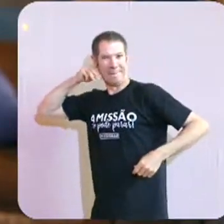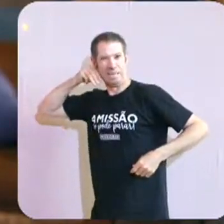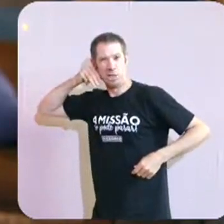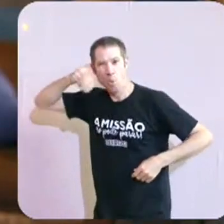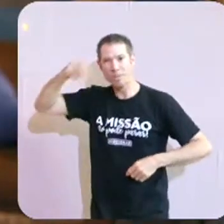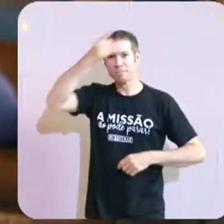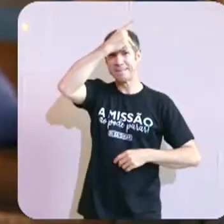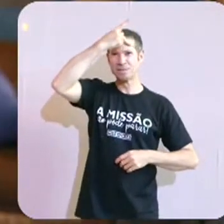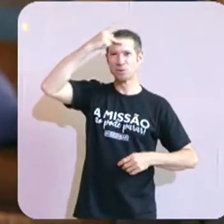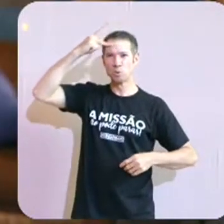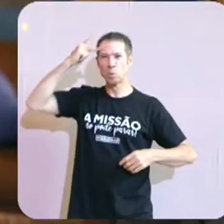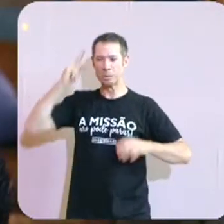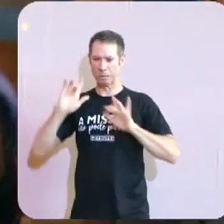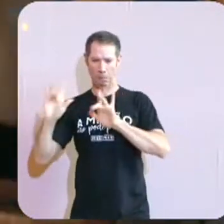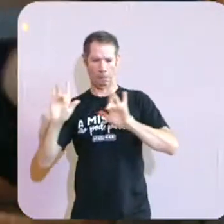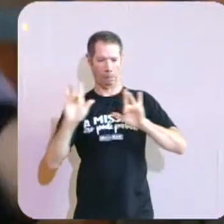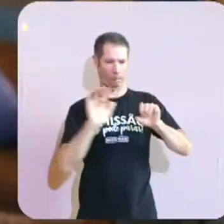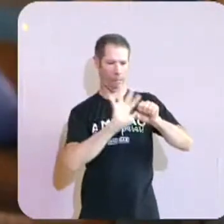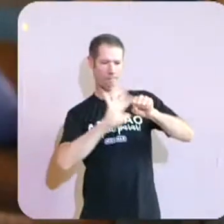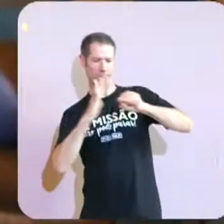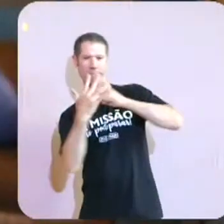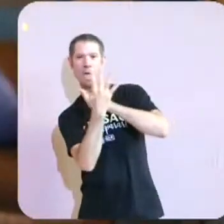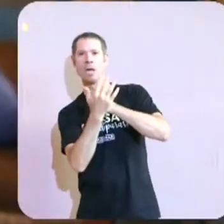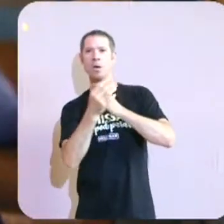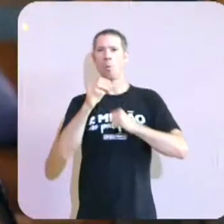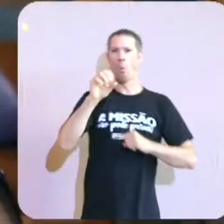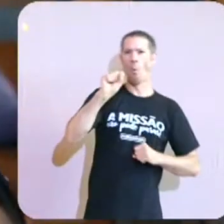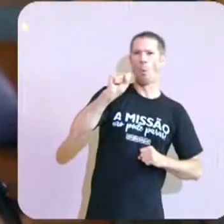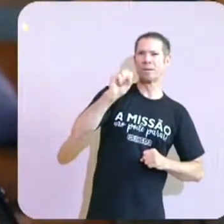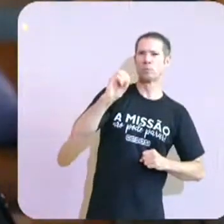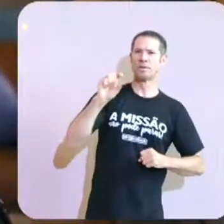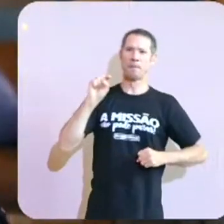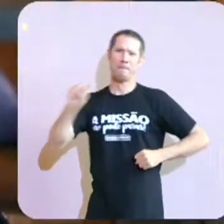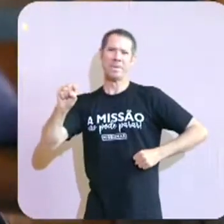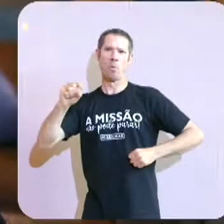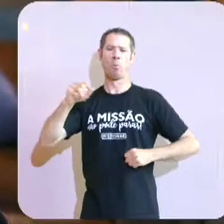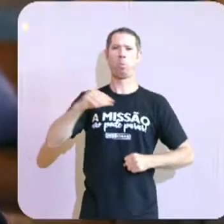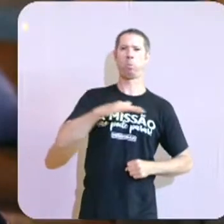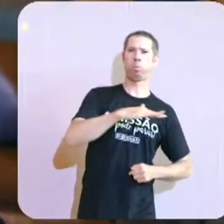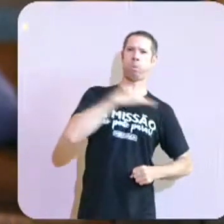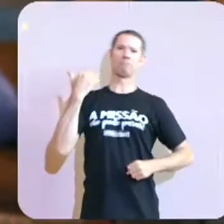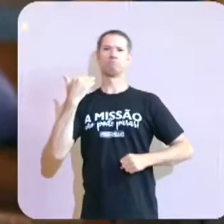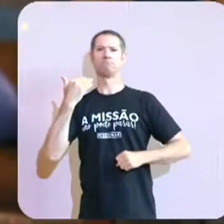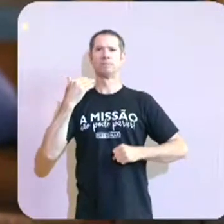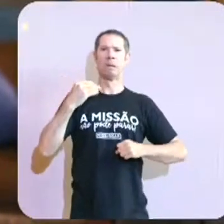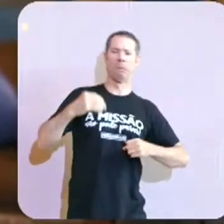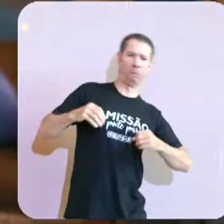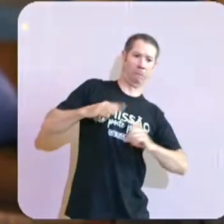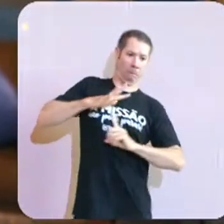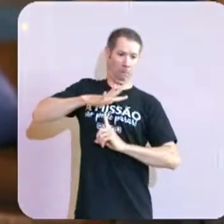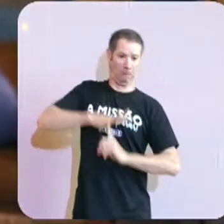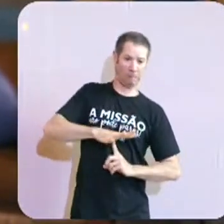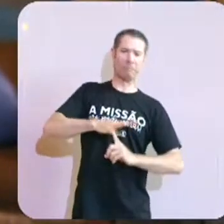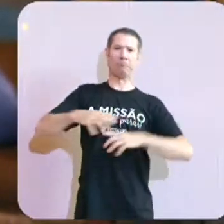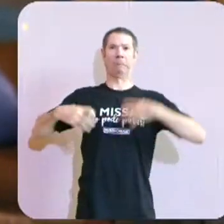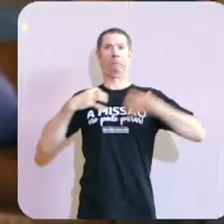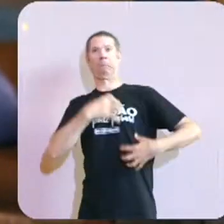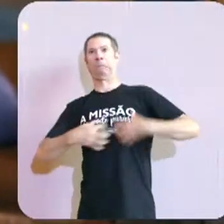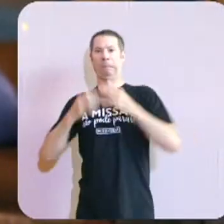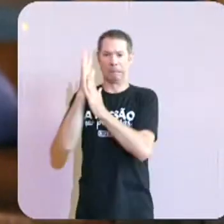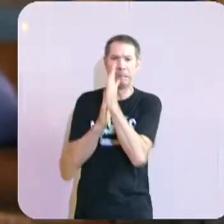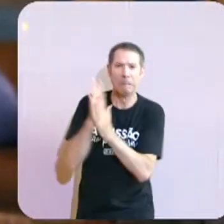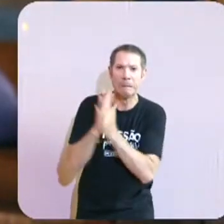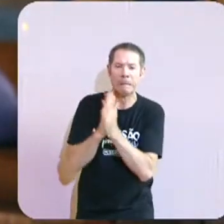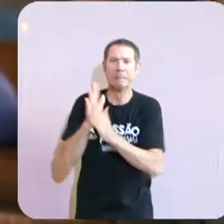infectadas hoje com o coronavírus, passando aí de 800 mil mortos no mundo. O medo, a ansiedade, o pânico pode tentar tomar conta dos